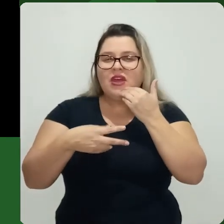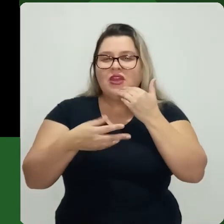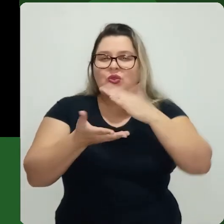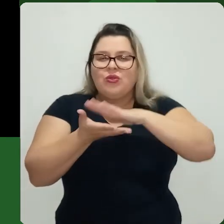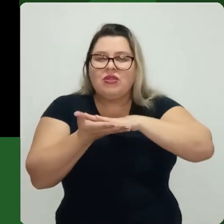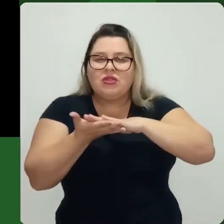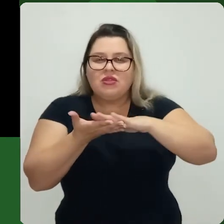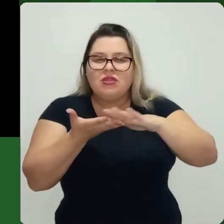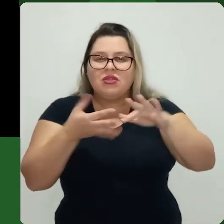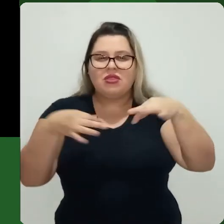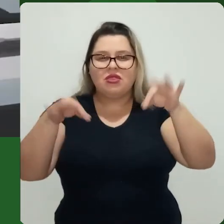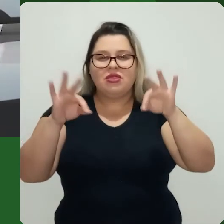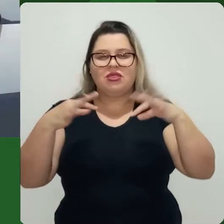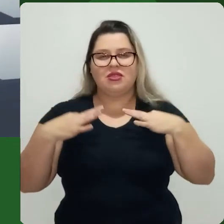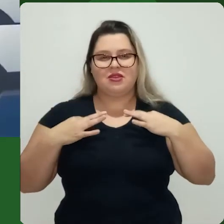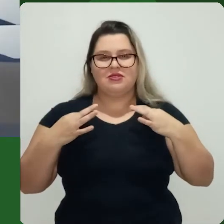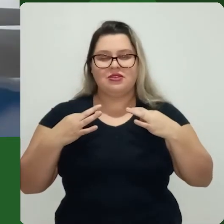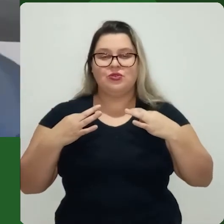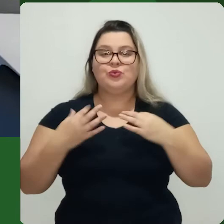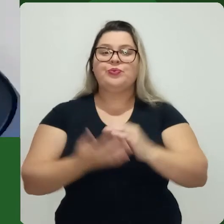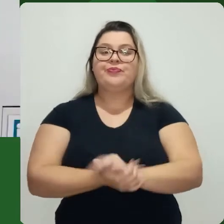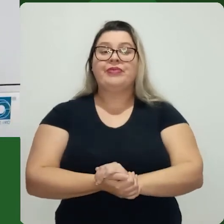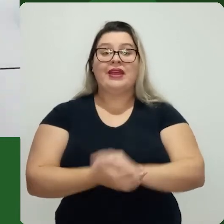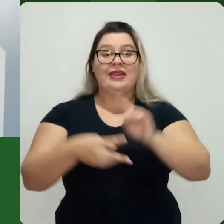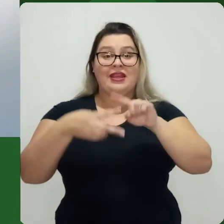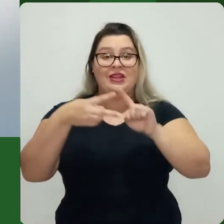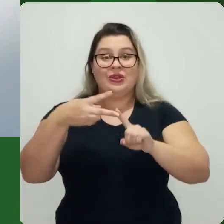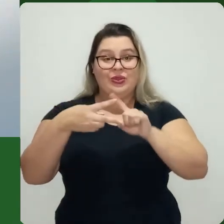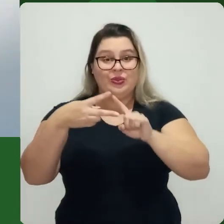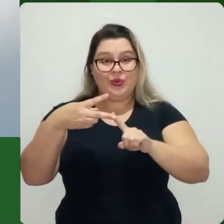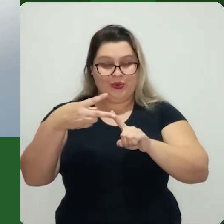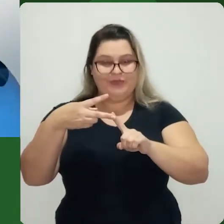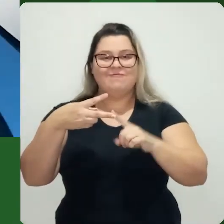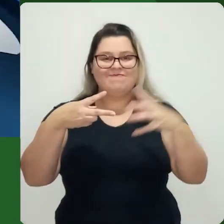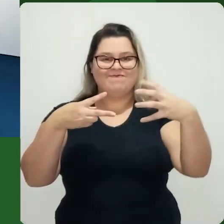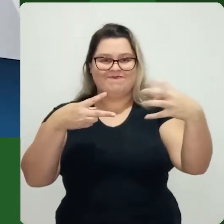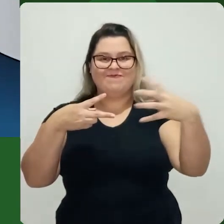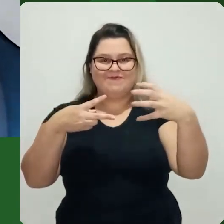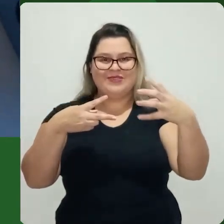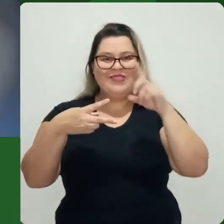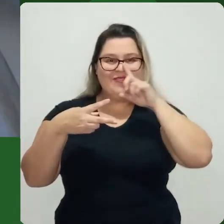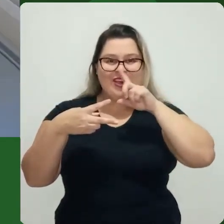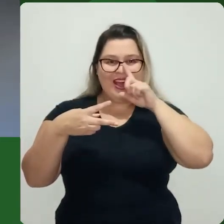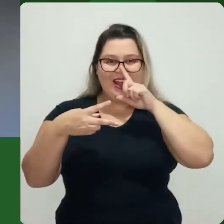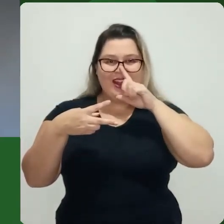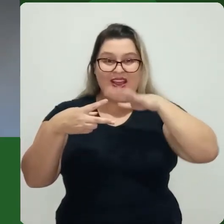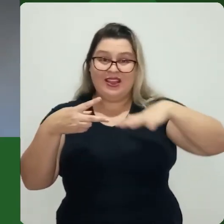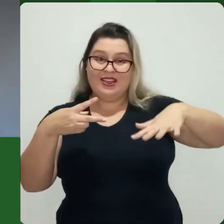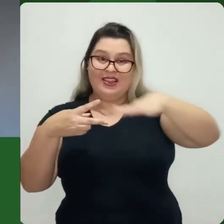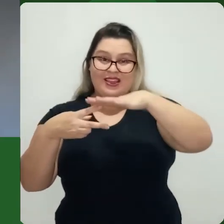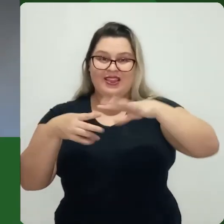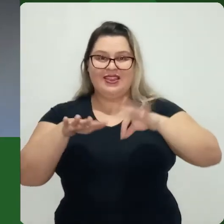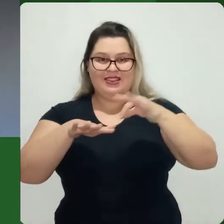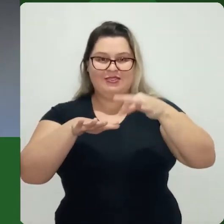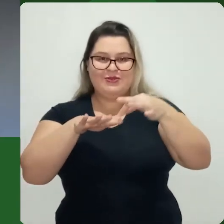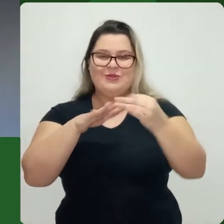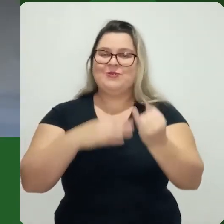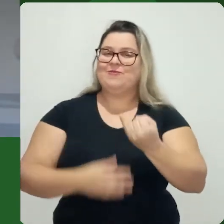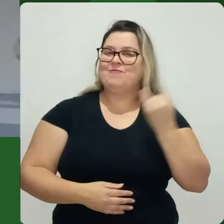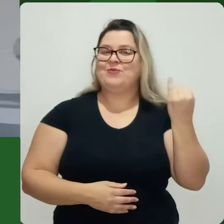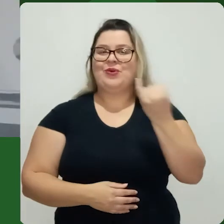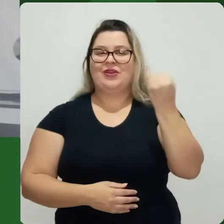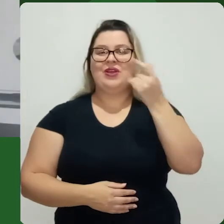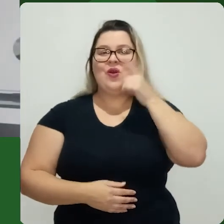no tecido. Existem 2 sensores de falhas na zona de tecimento que